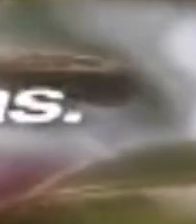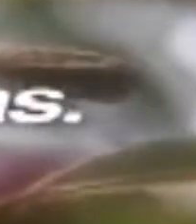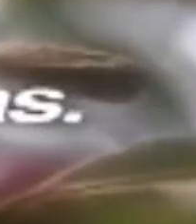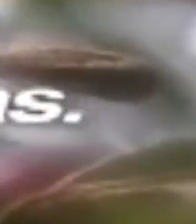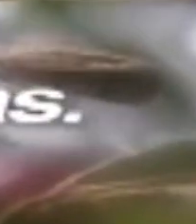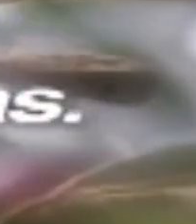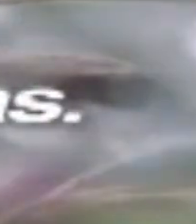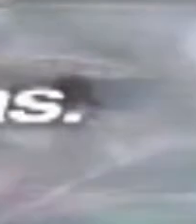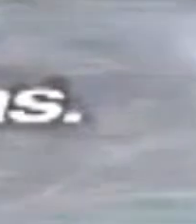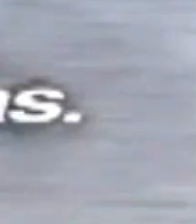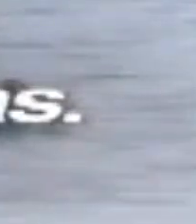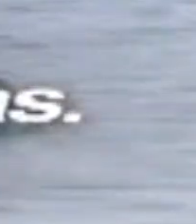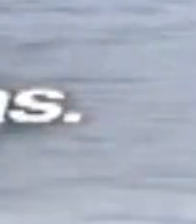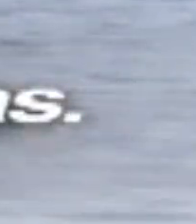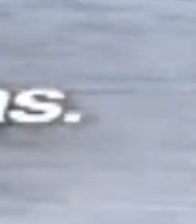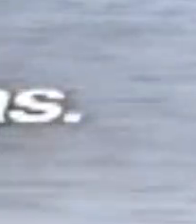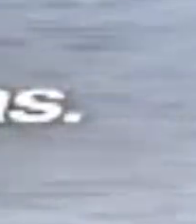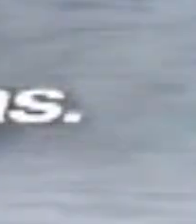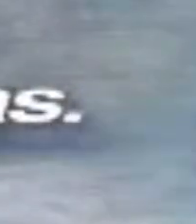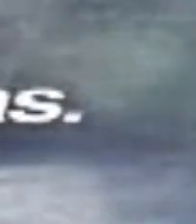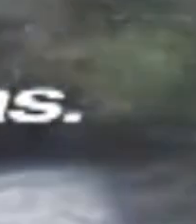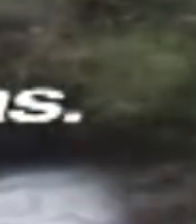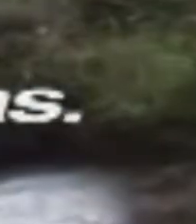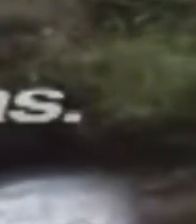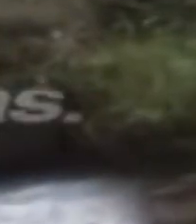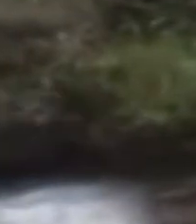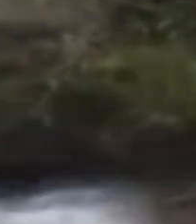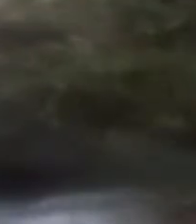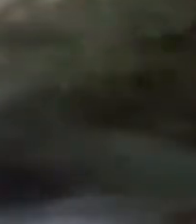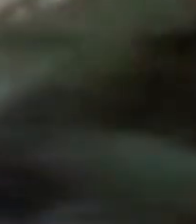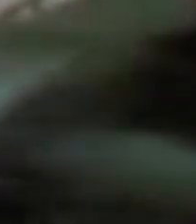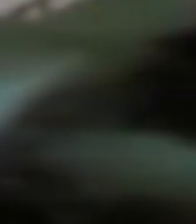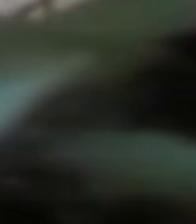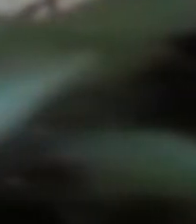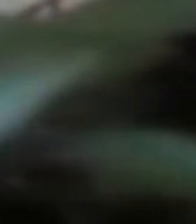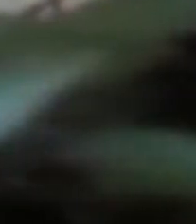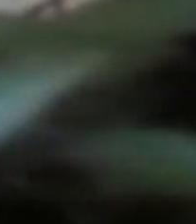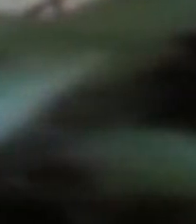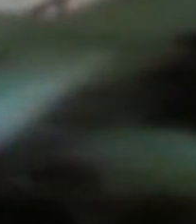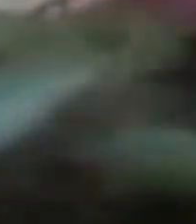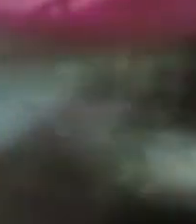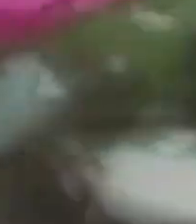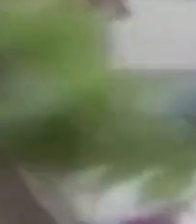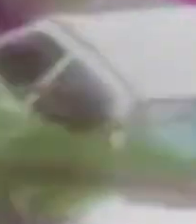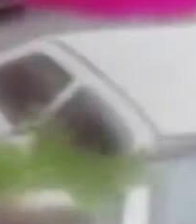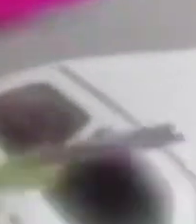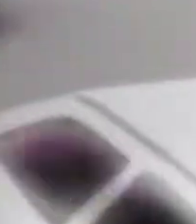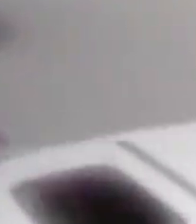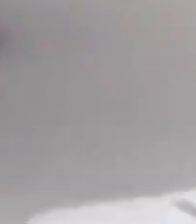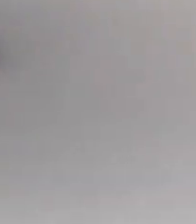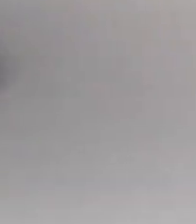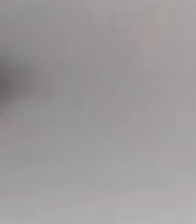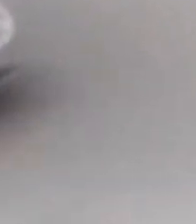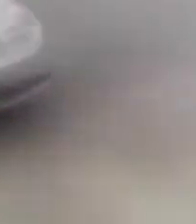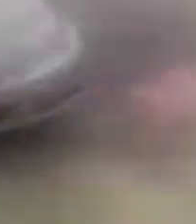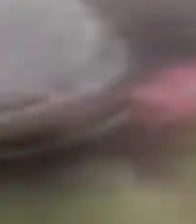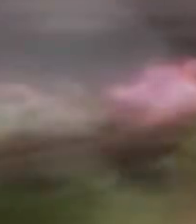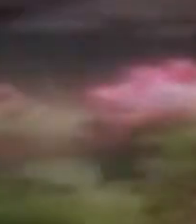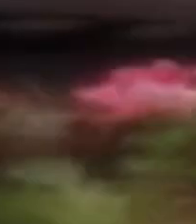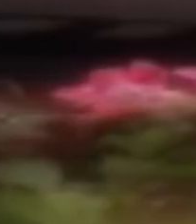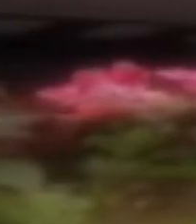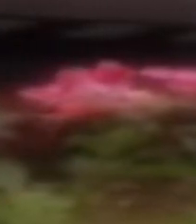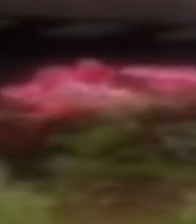muito a respeito de história para conversar com aquelas pessoas que adquiriam as suas obras. E aí, para permitir, né, o seu trabalho de